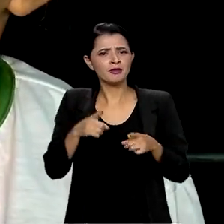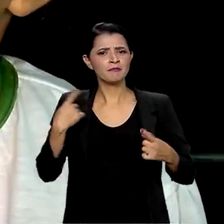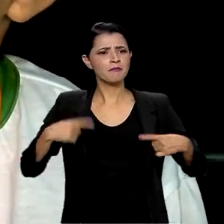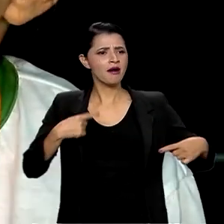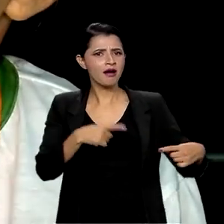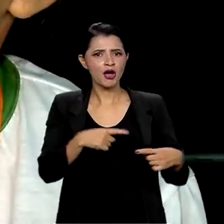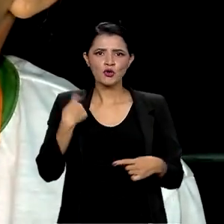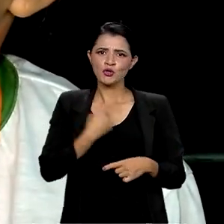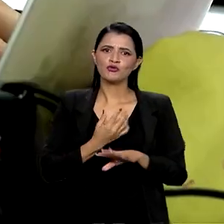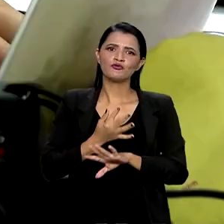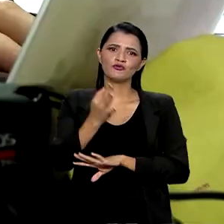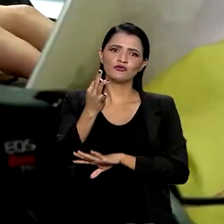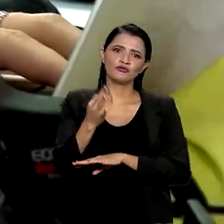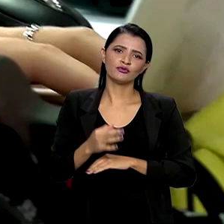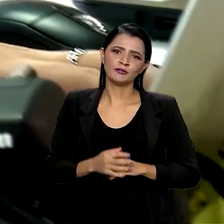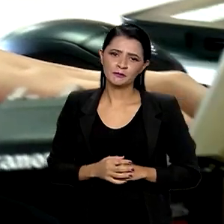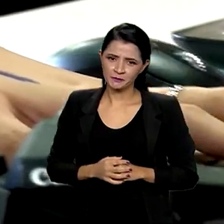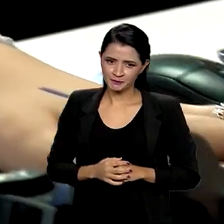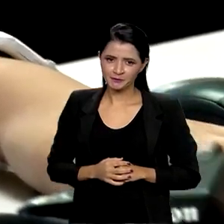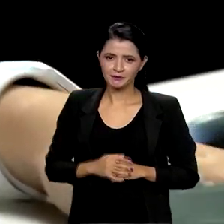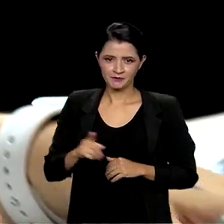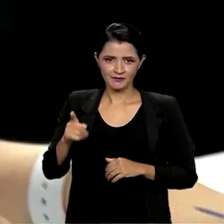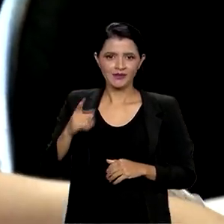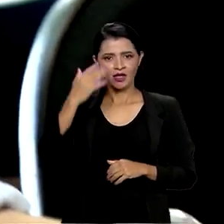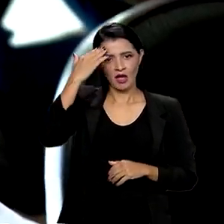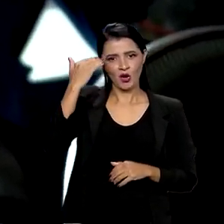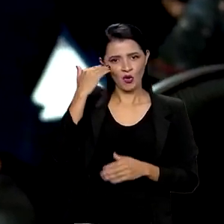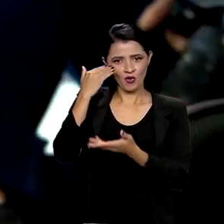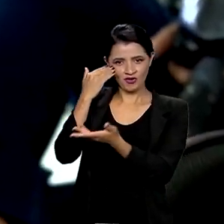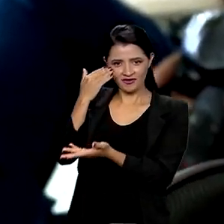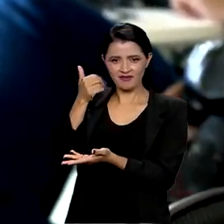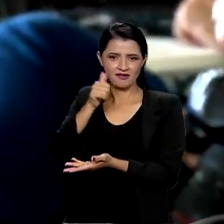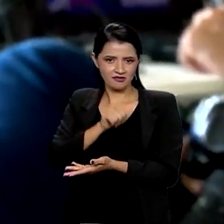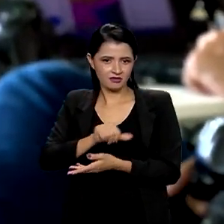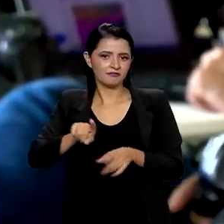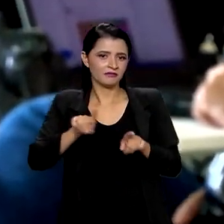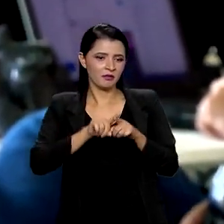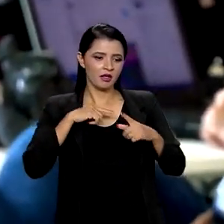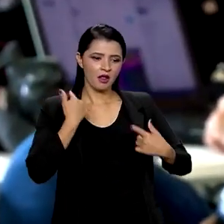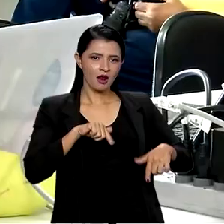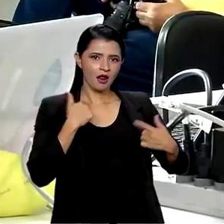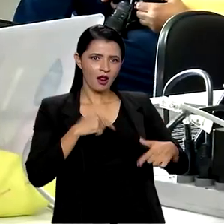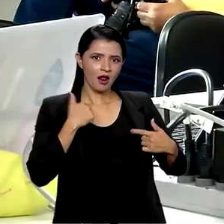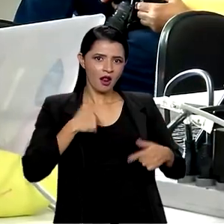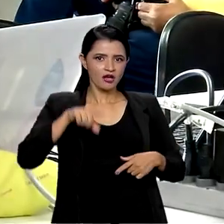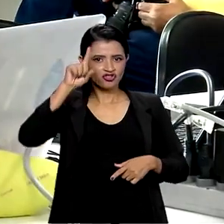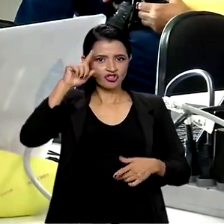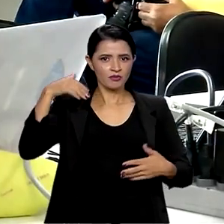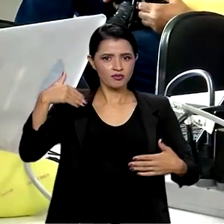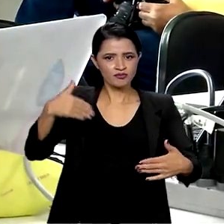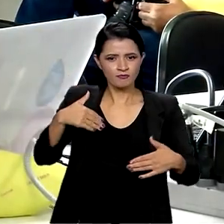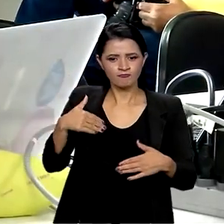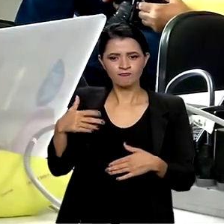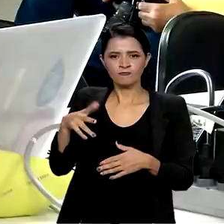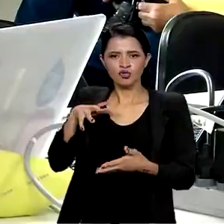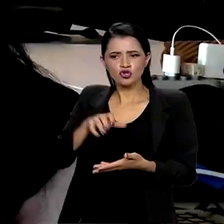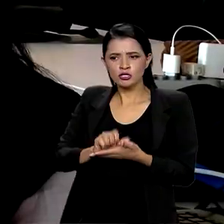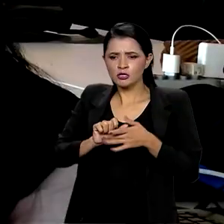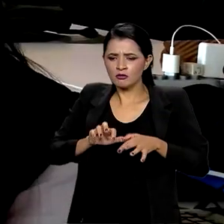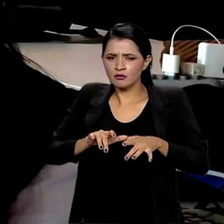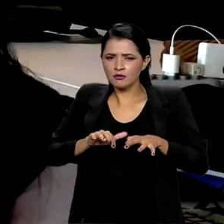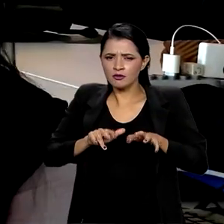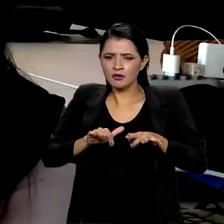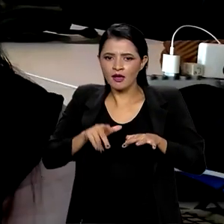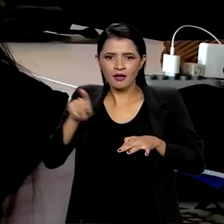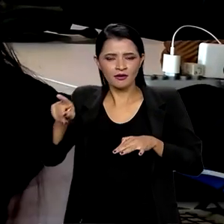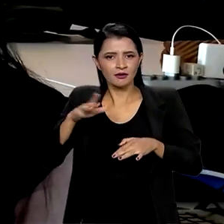discutindo o nosso futuro, né? A coreana Ah Hyun-hyo também trabalhou todos os dias registrando tudo do evento e